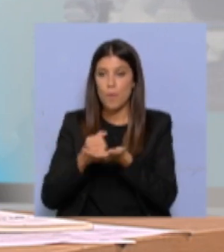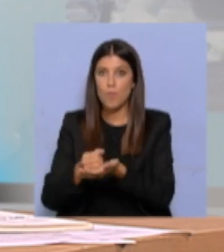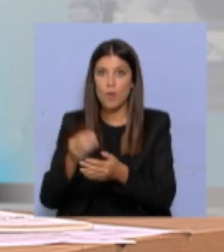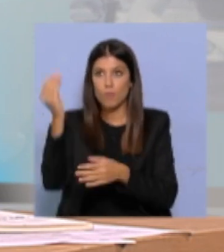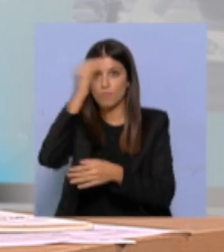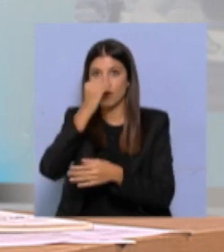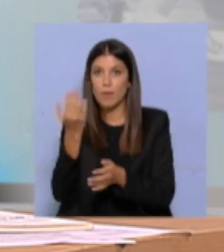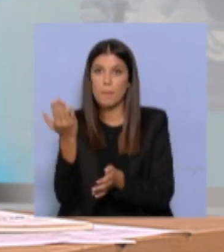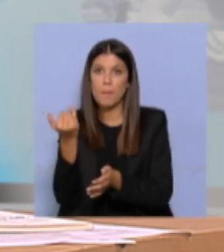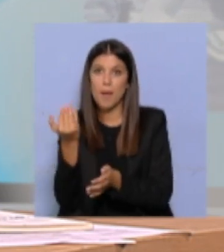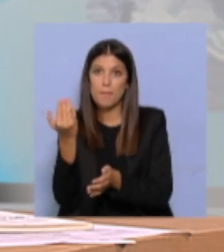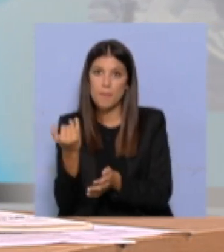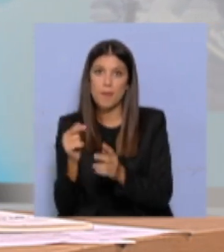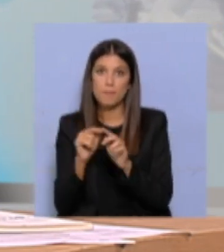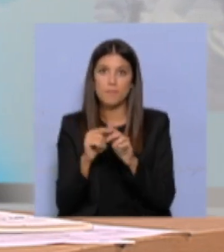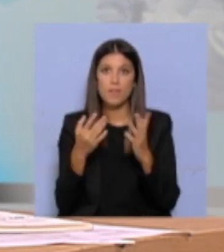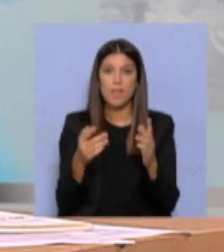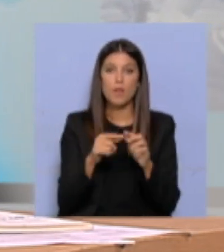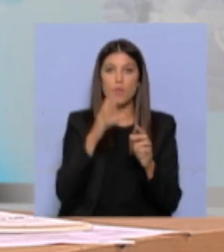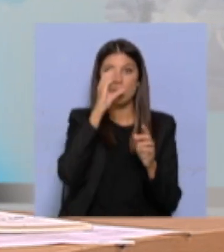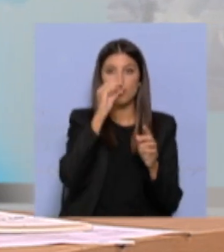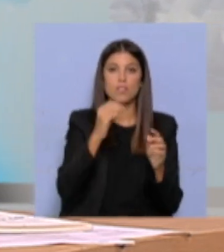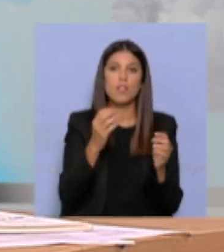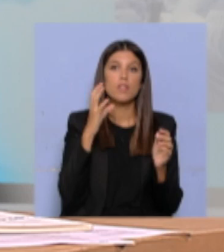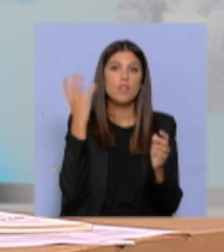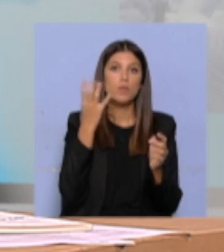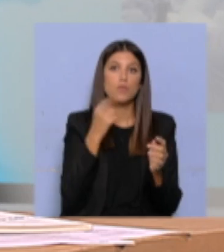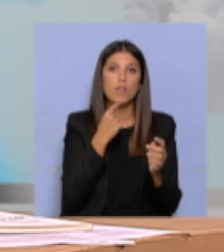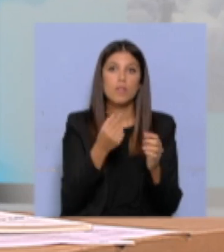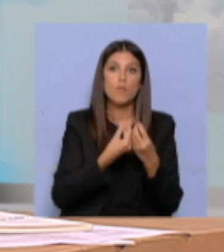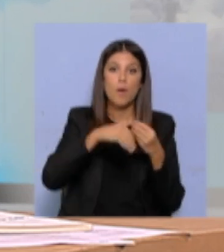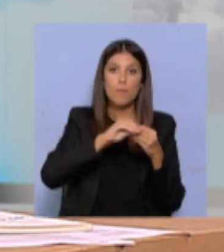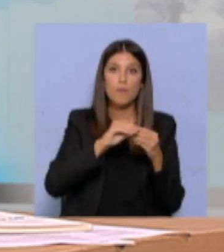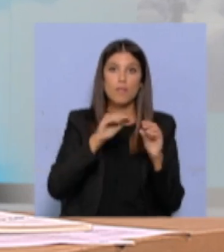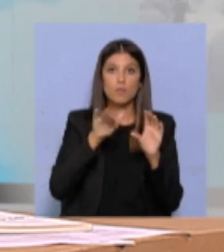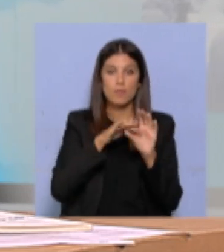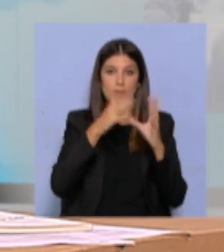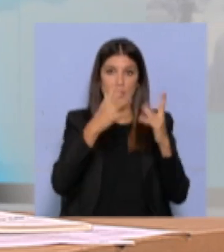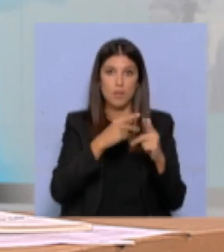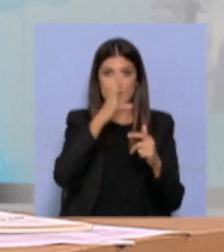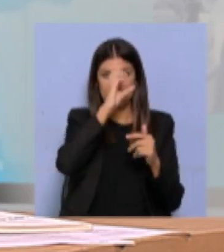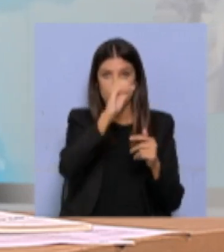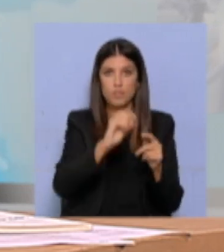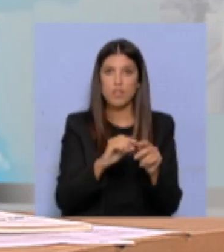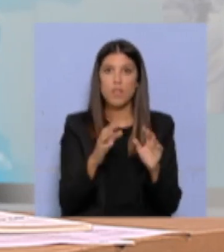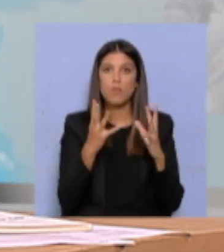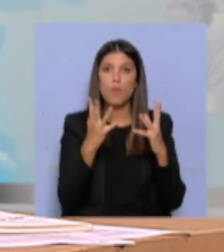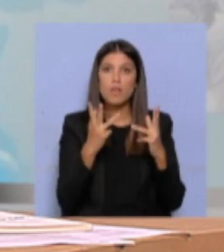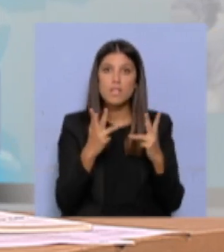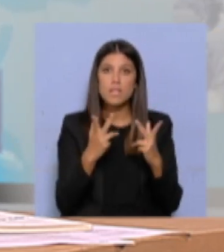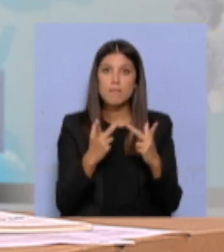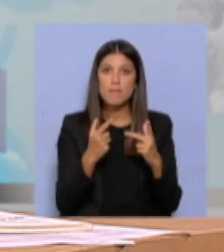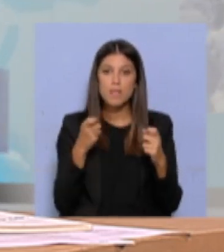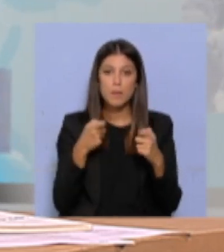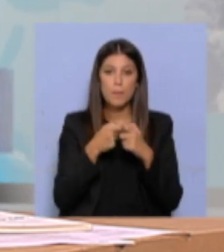Cultura, que se verificou um aumento com participação do Orçamento de Estado, o orçamento para